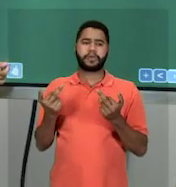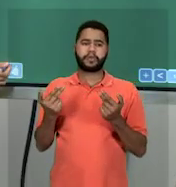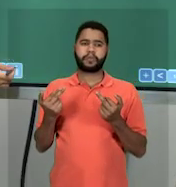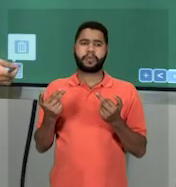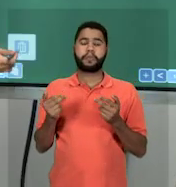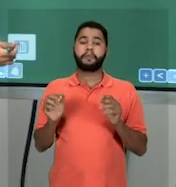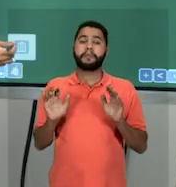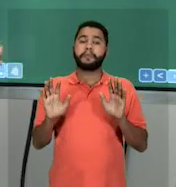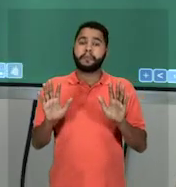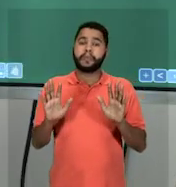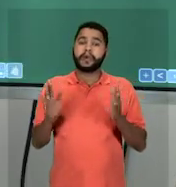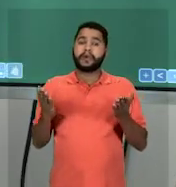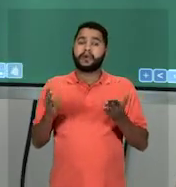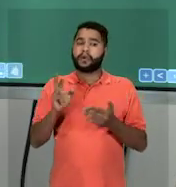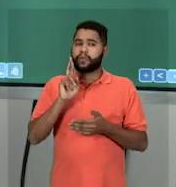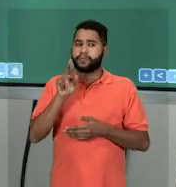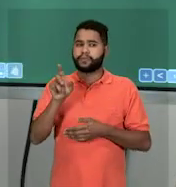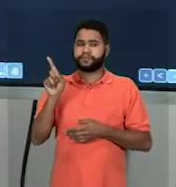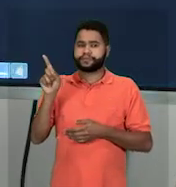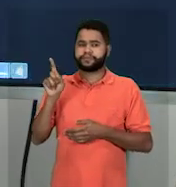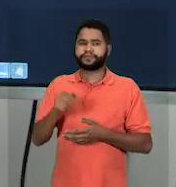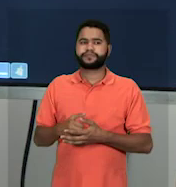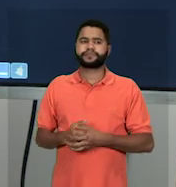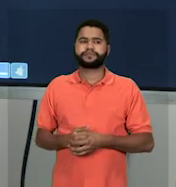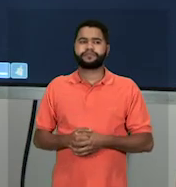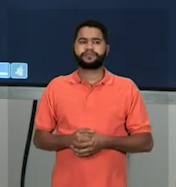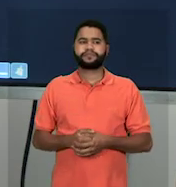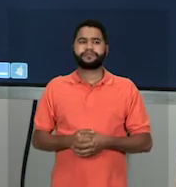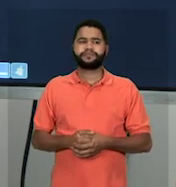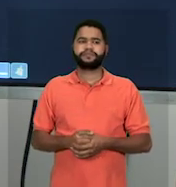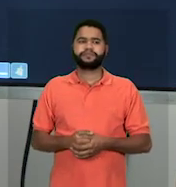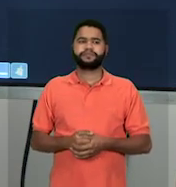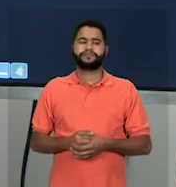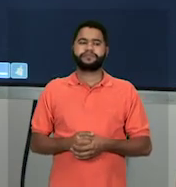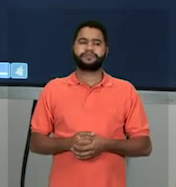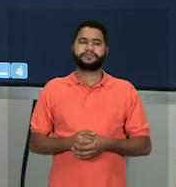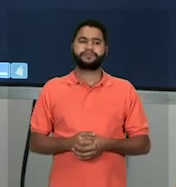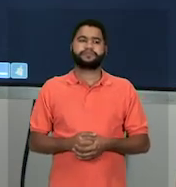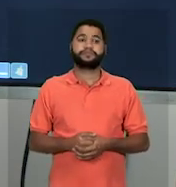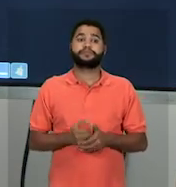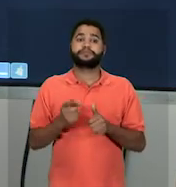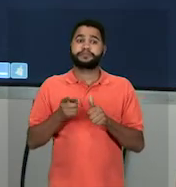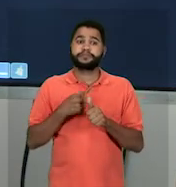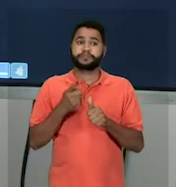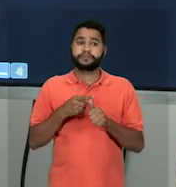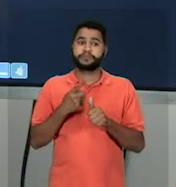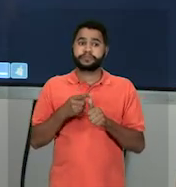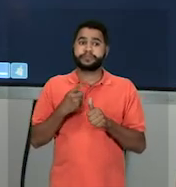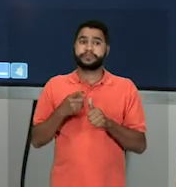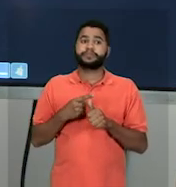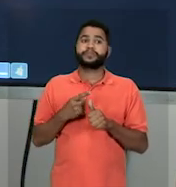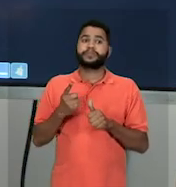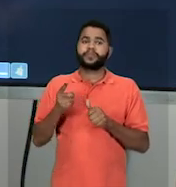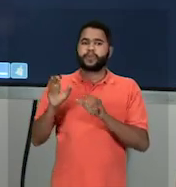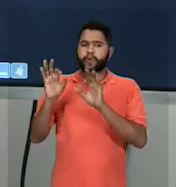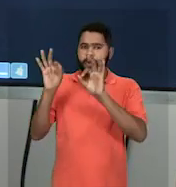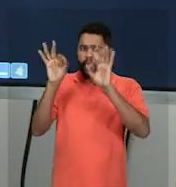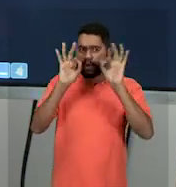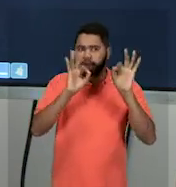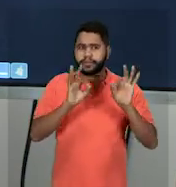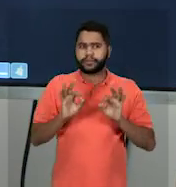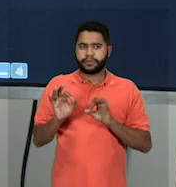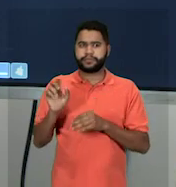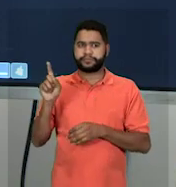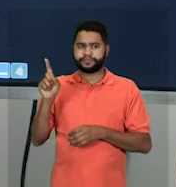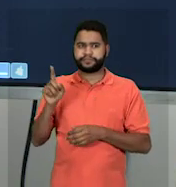agora nós vamos resolver a equação proposta vamos com fé Então a primeira coisa vamos organizar